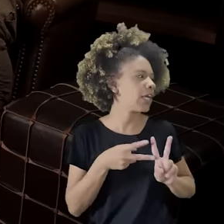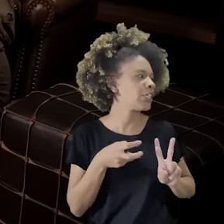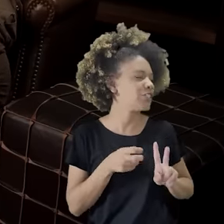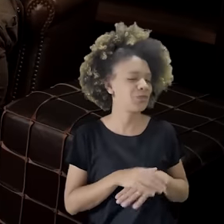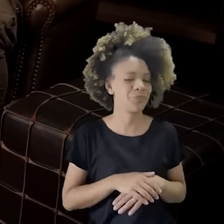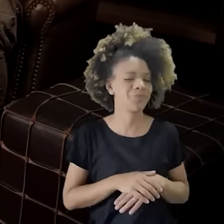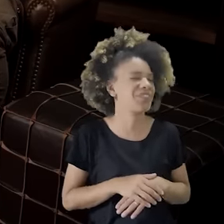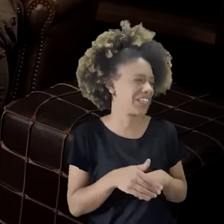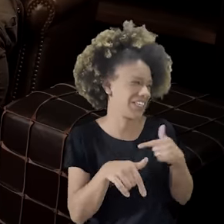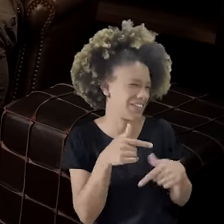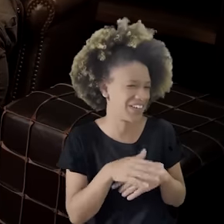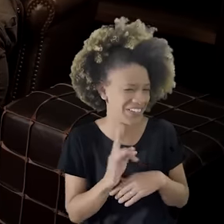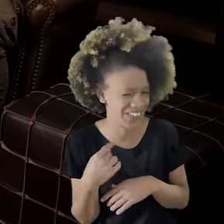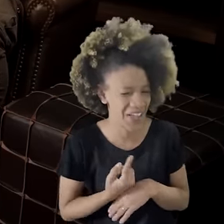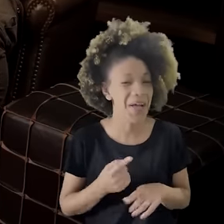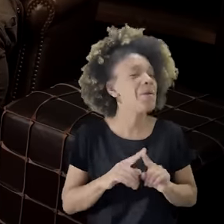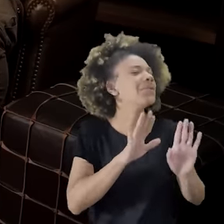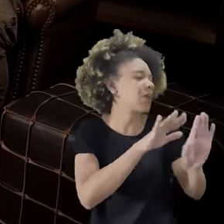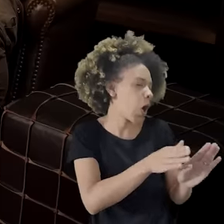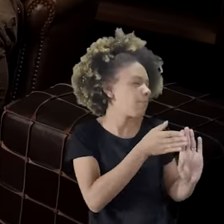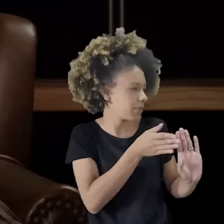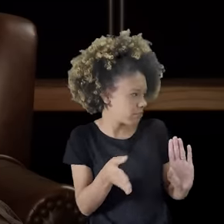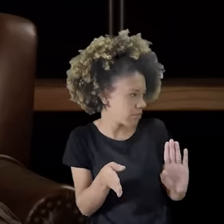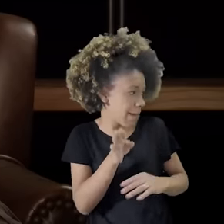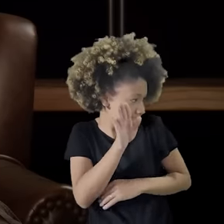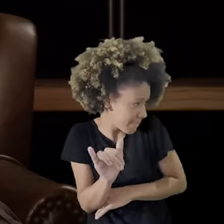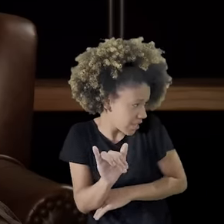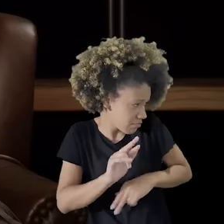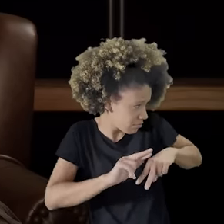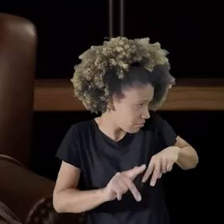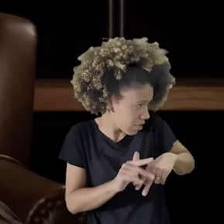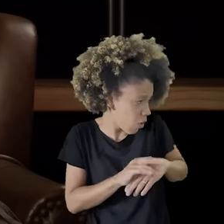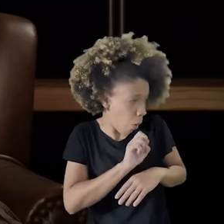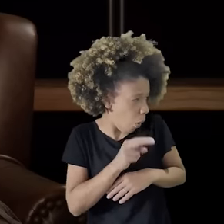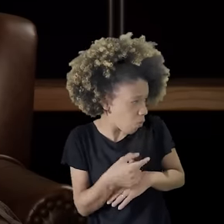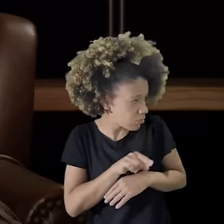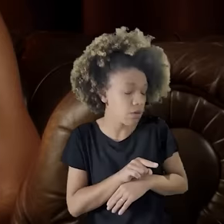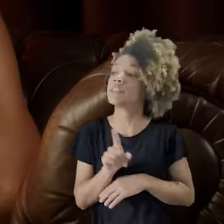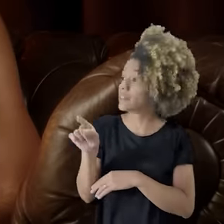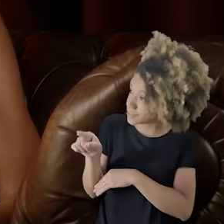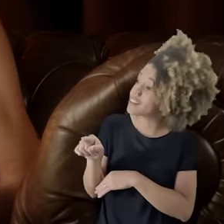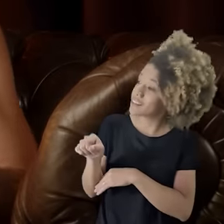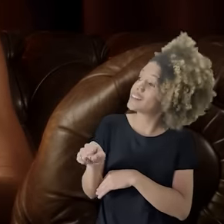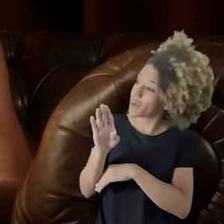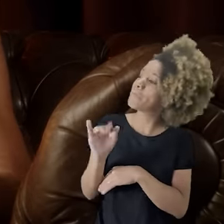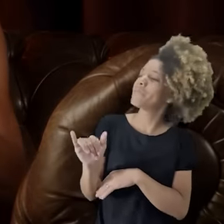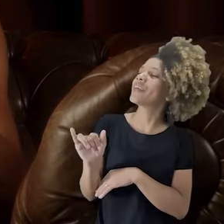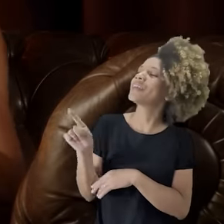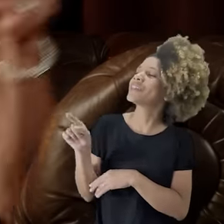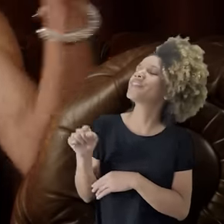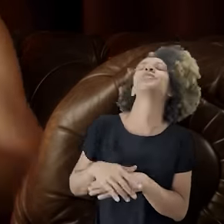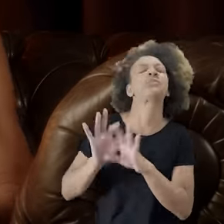trabalha com a gente vem cá deixa eu te falar naquele período Então você era bissexual ou não você é isso é porque